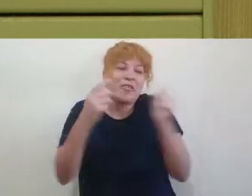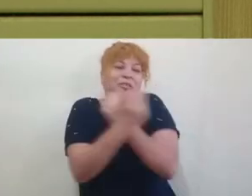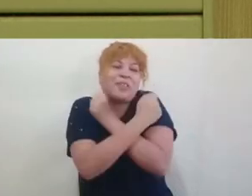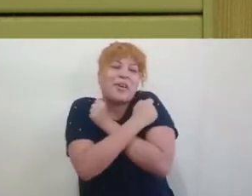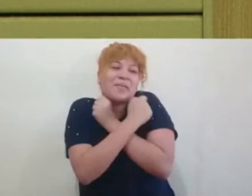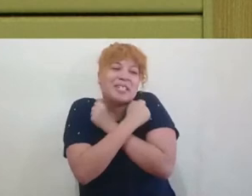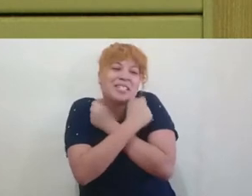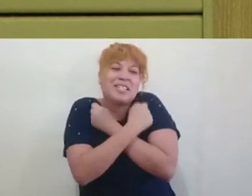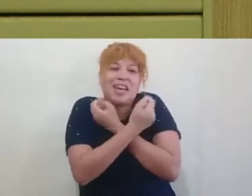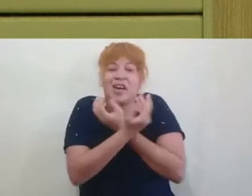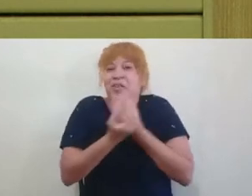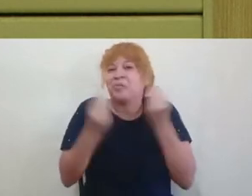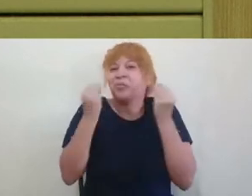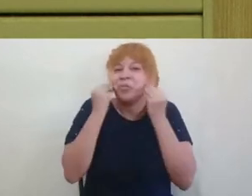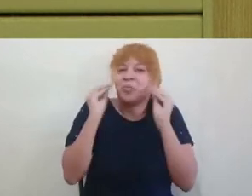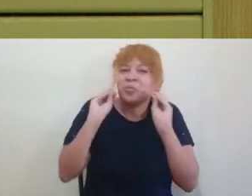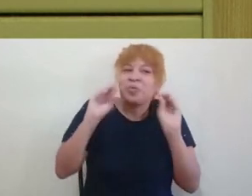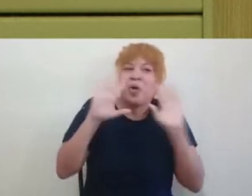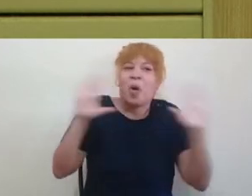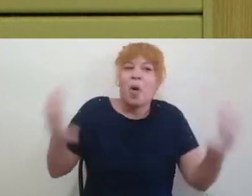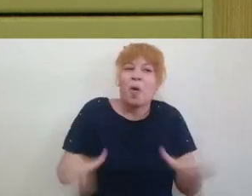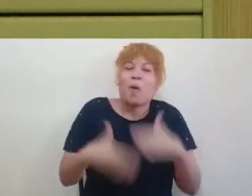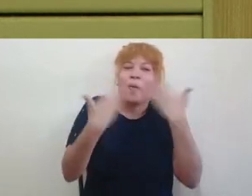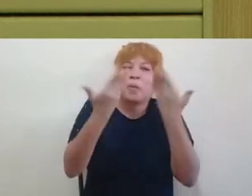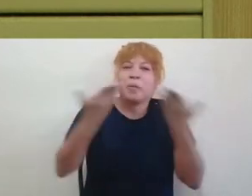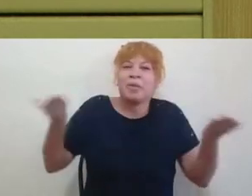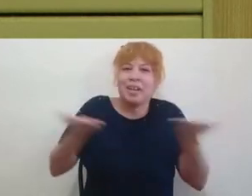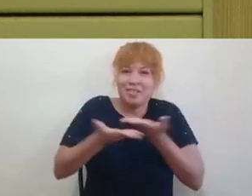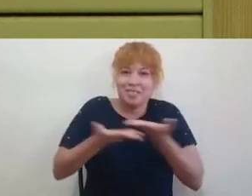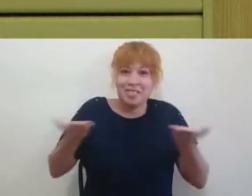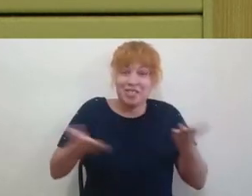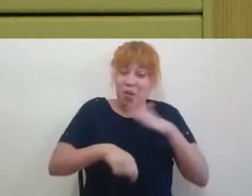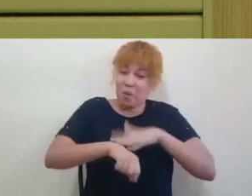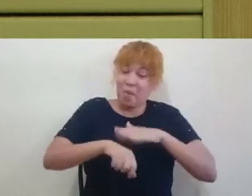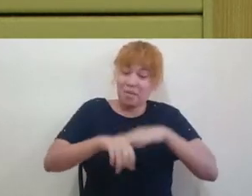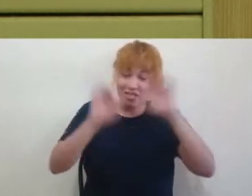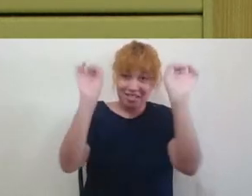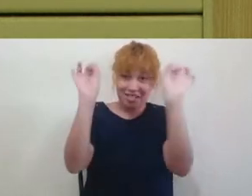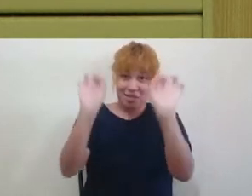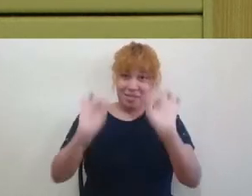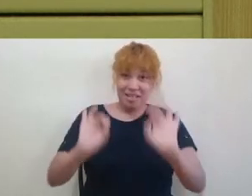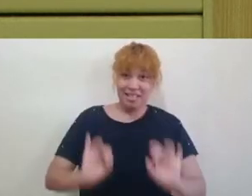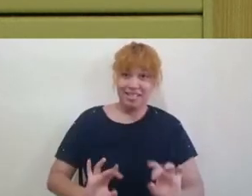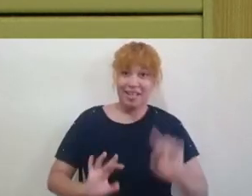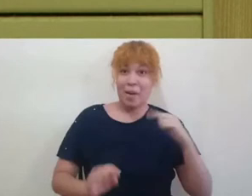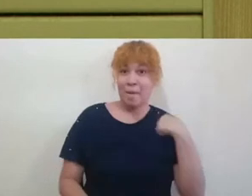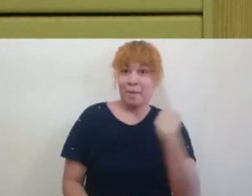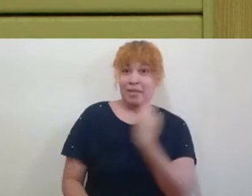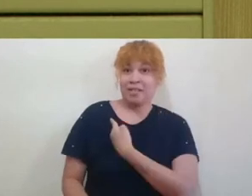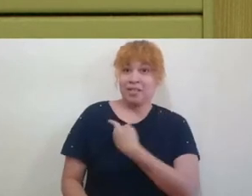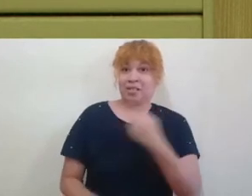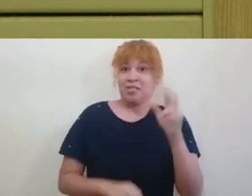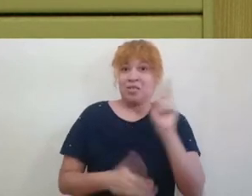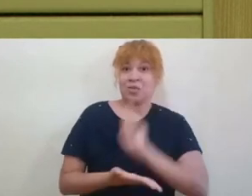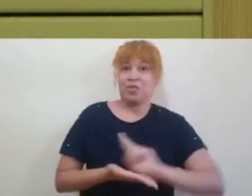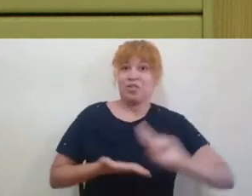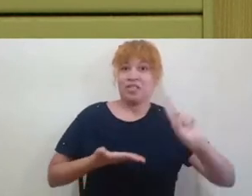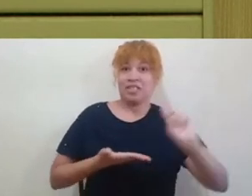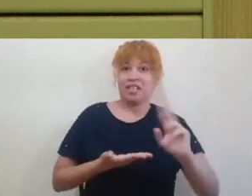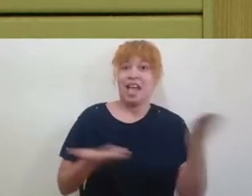faleceram acometidos da Covid-19. Por esse motivo, nós temos que